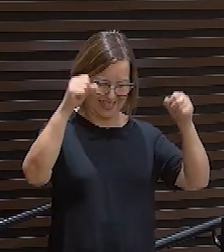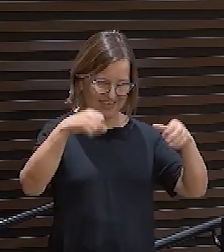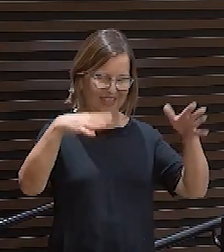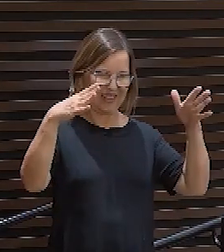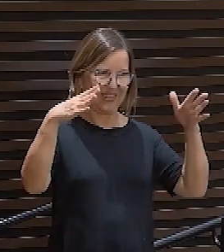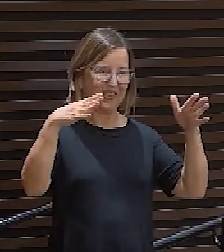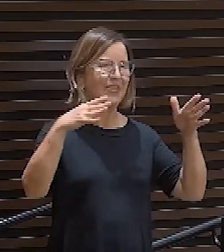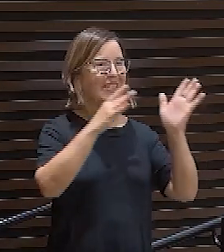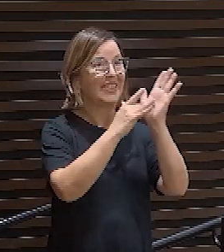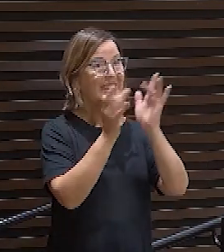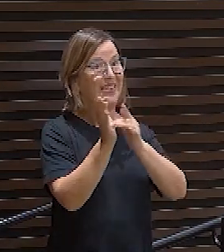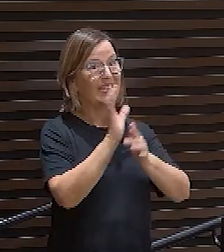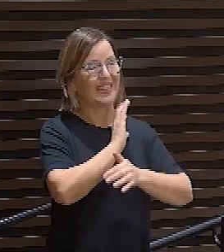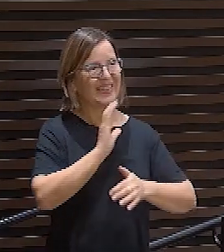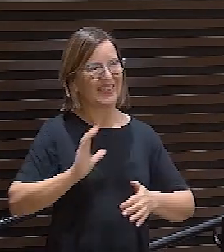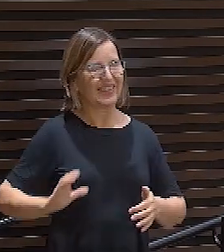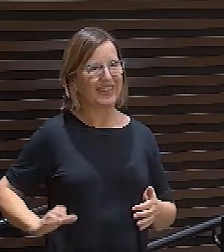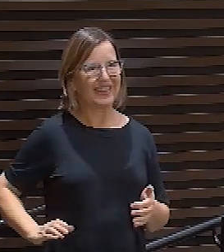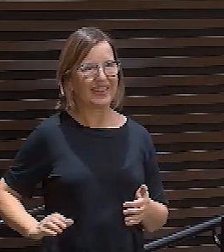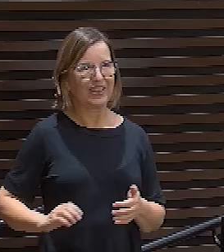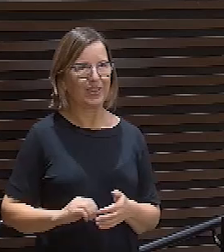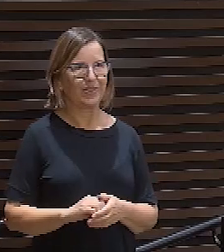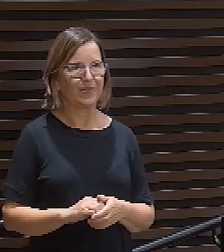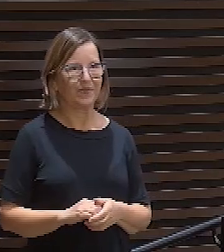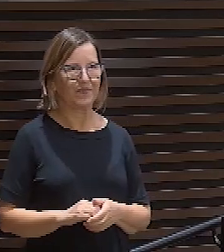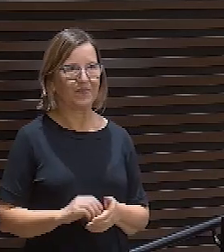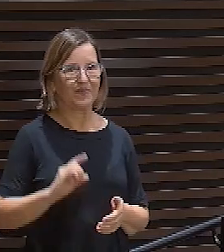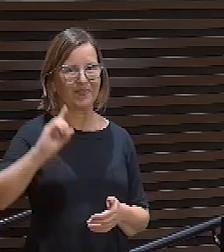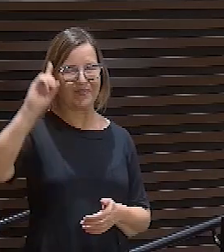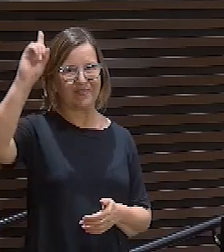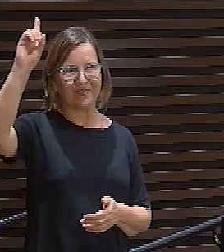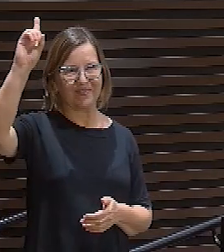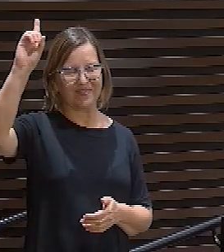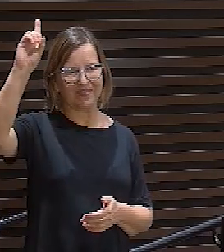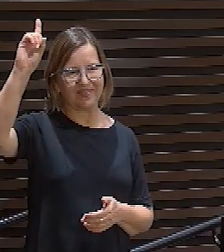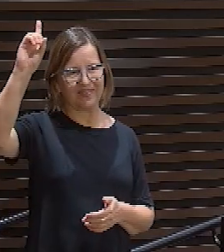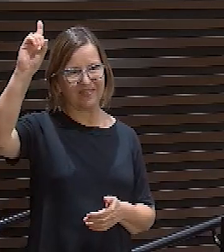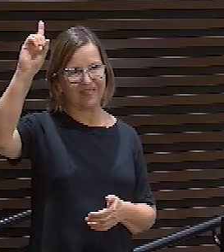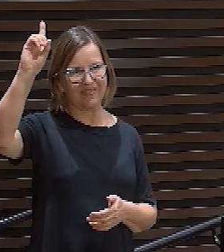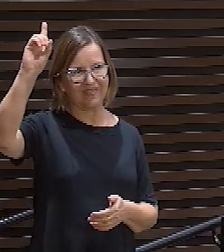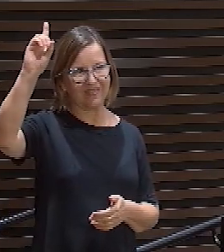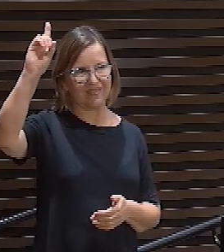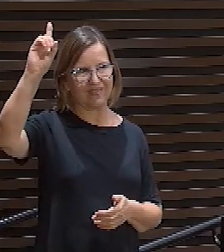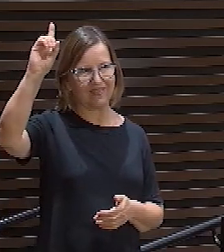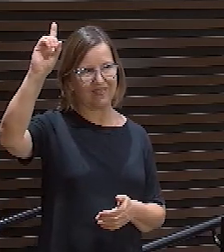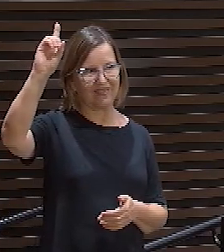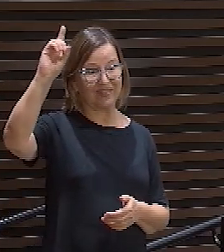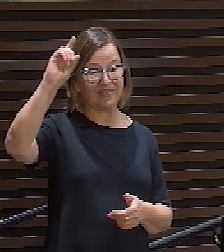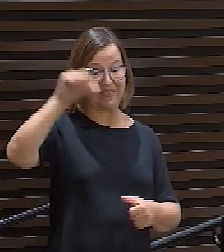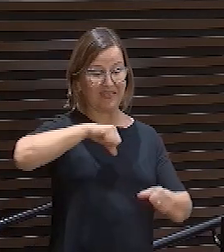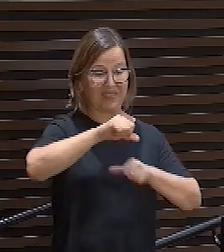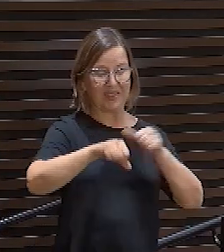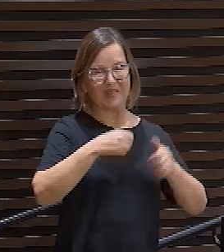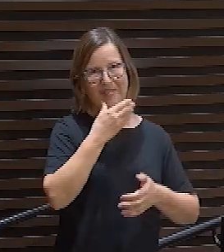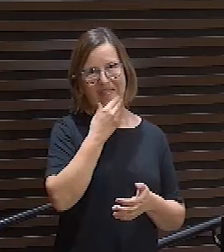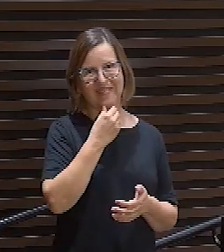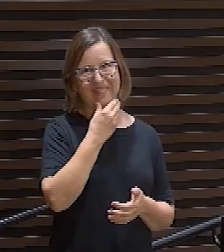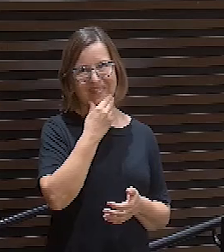Jesus Cristo, o Deus, se fez homem.